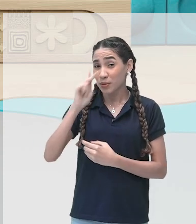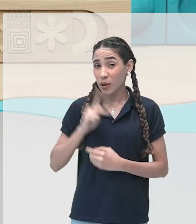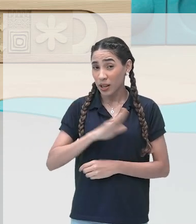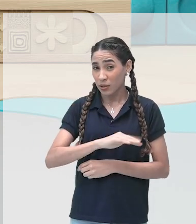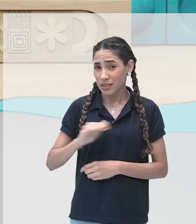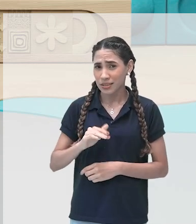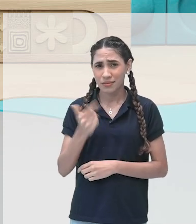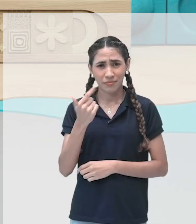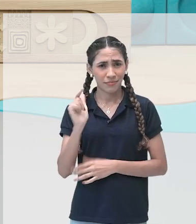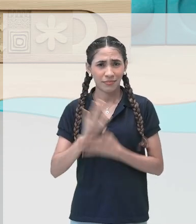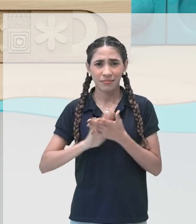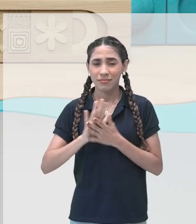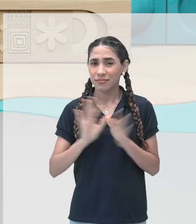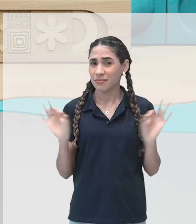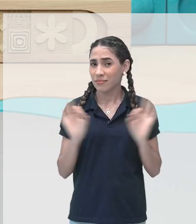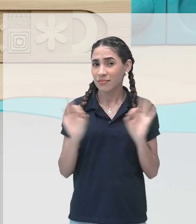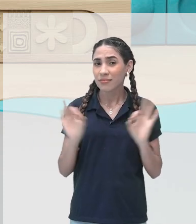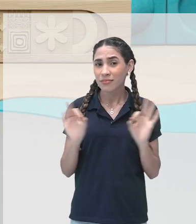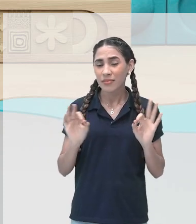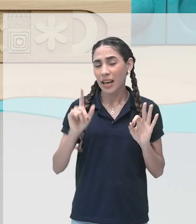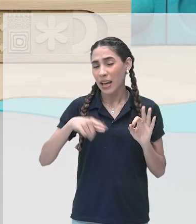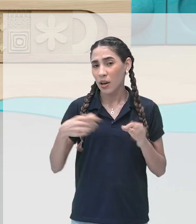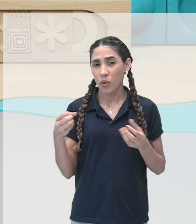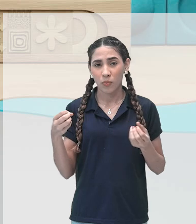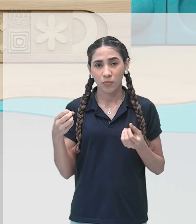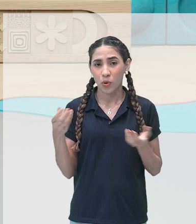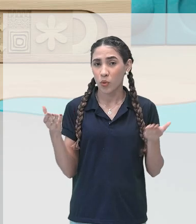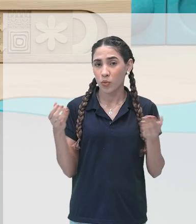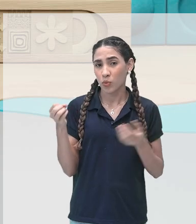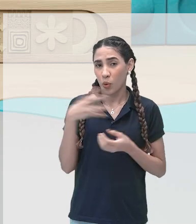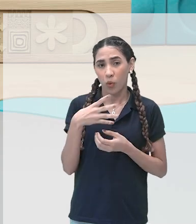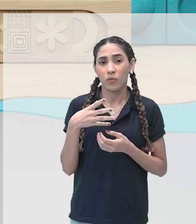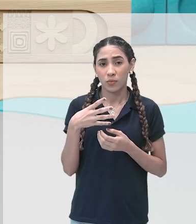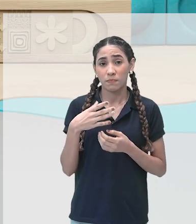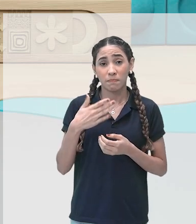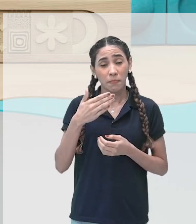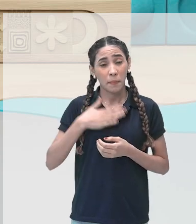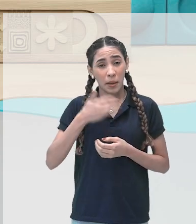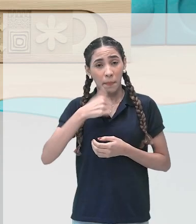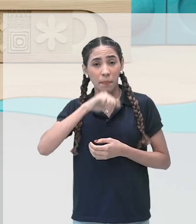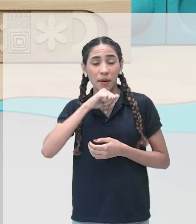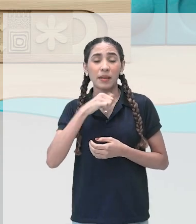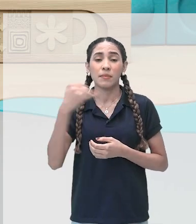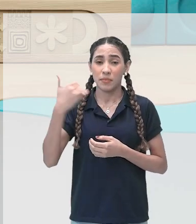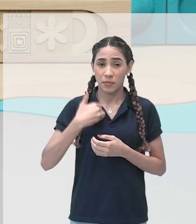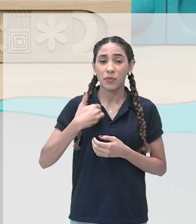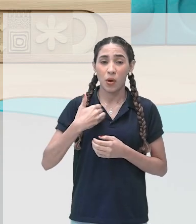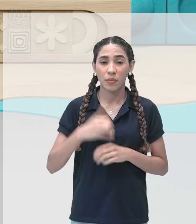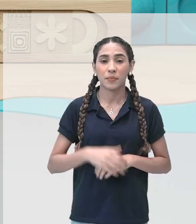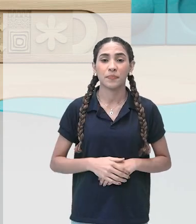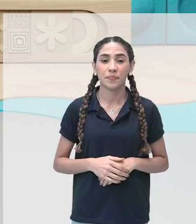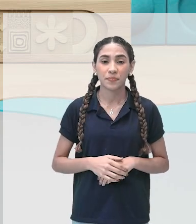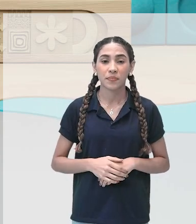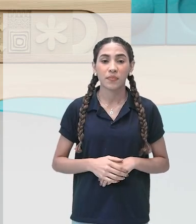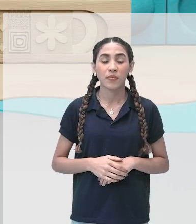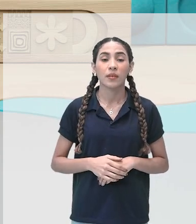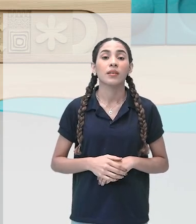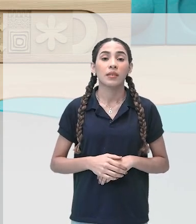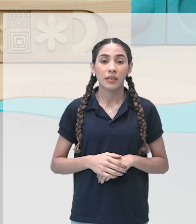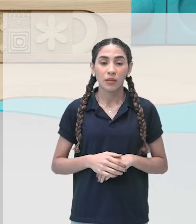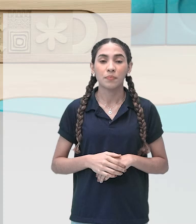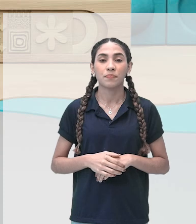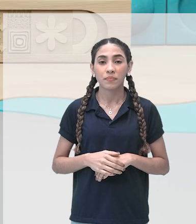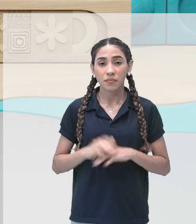não existia, né? Isso é algo mais atual. A minha mãe sempre fala isso. Pode avançar, por favor? Na Idade